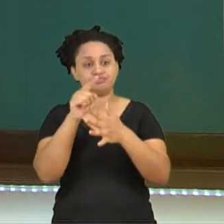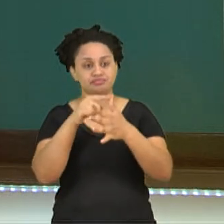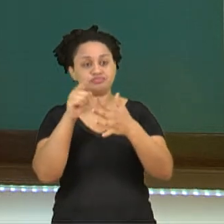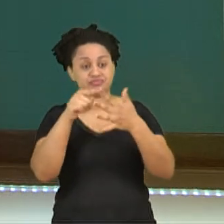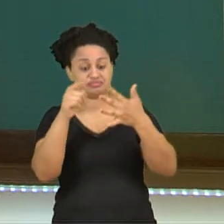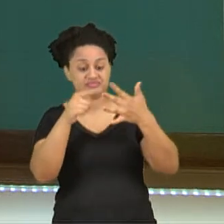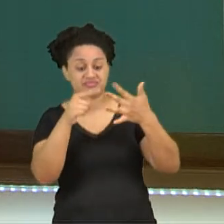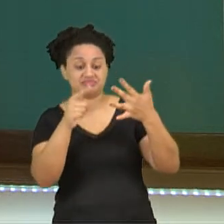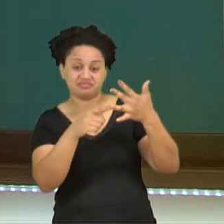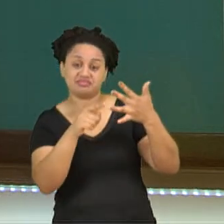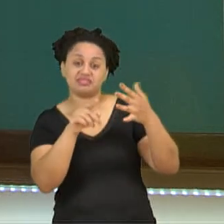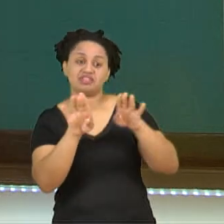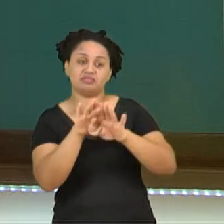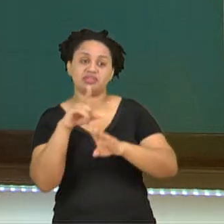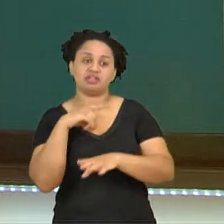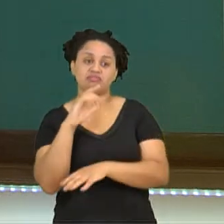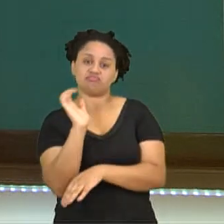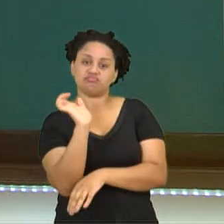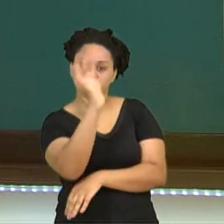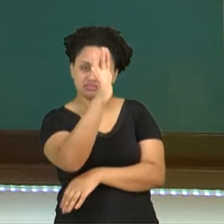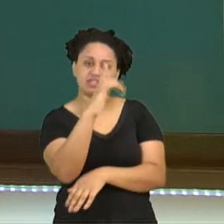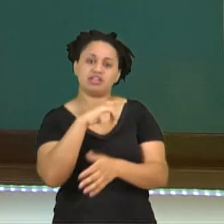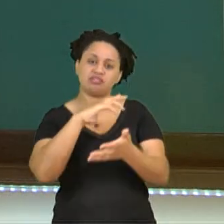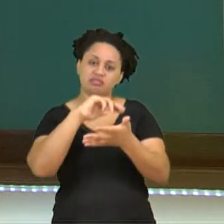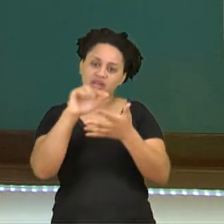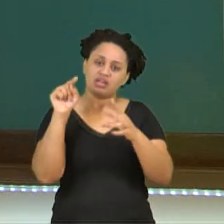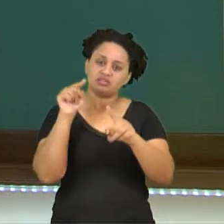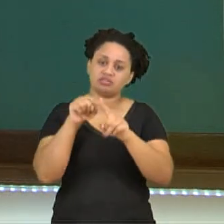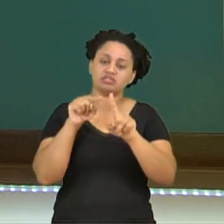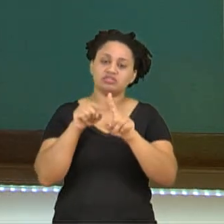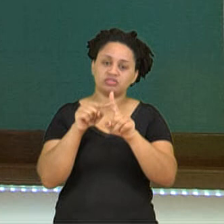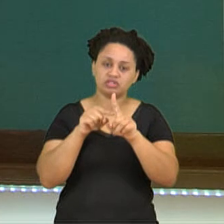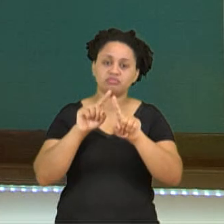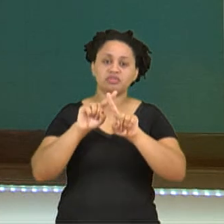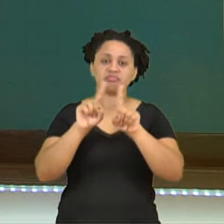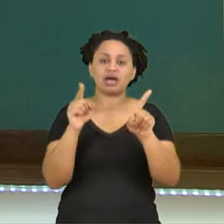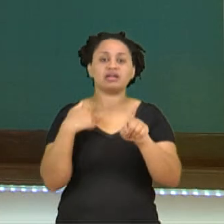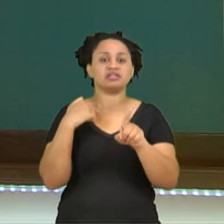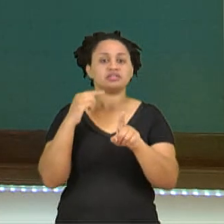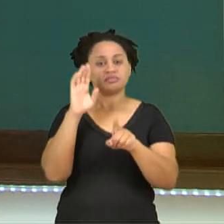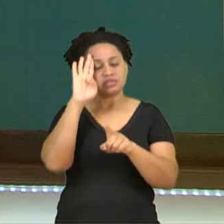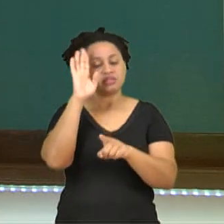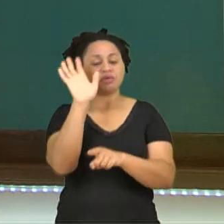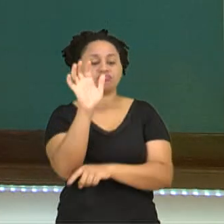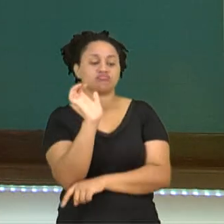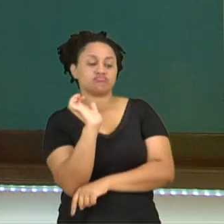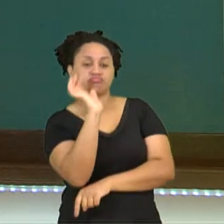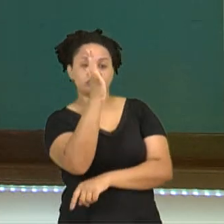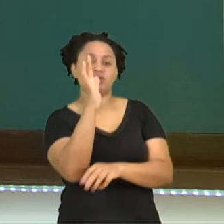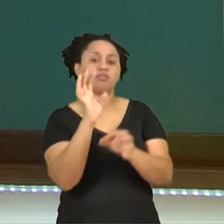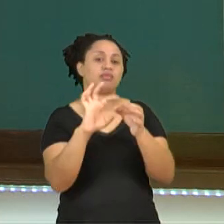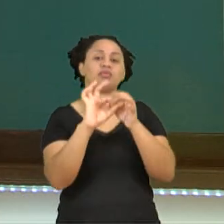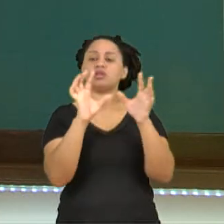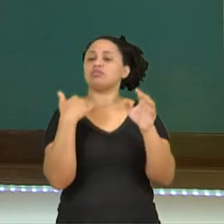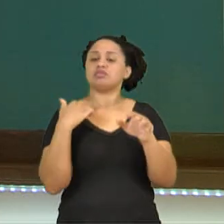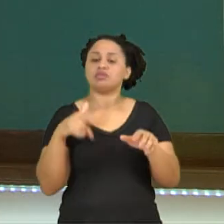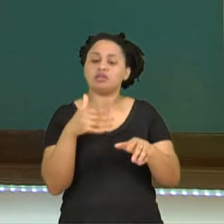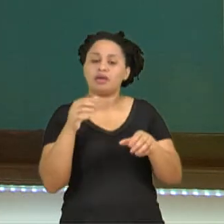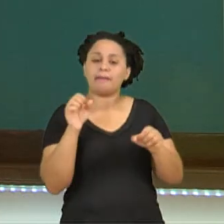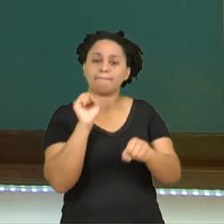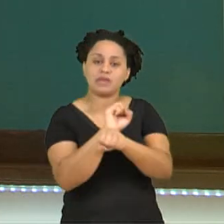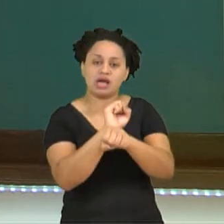vários tipos de arremesso também, mas os principais seriam para o lance livre, que é o arremesso parado, e também